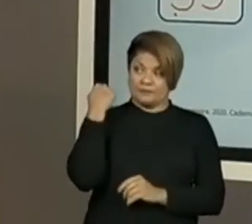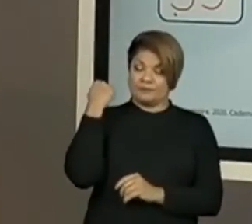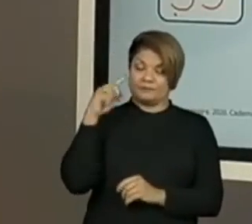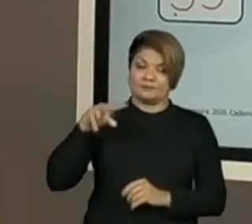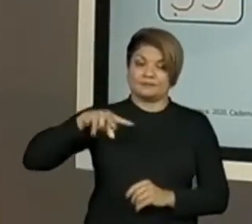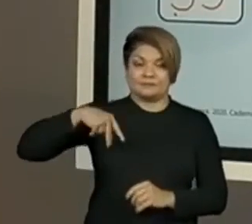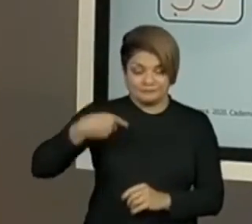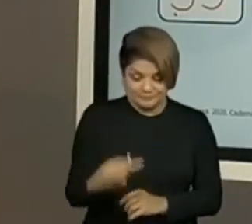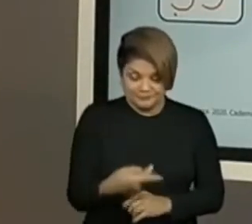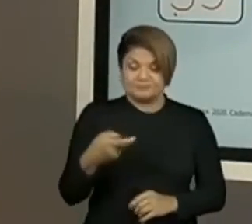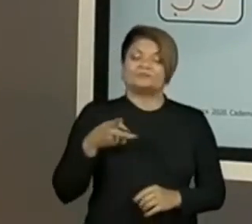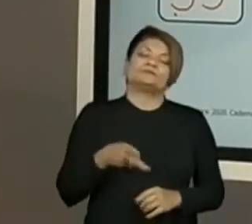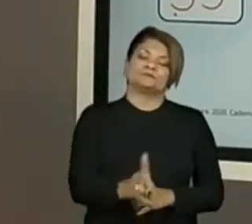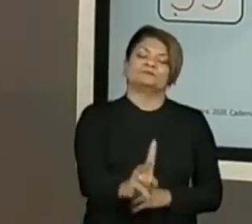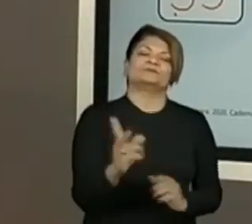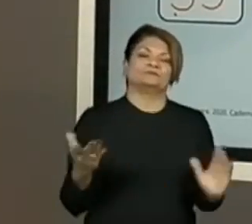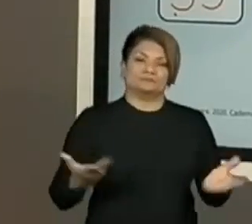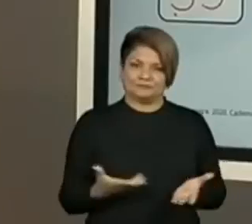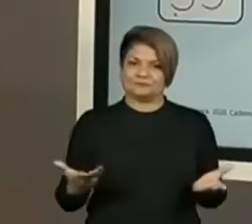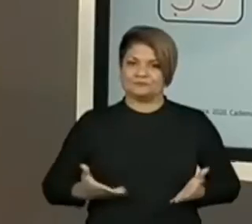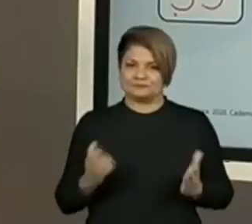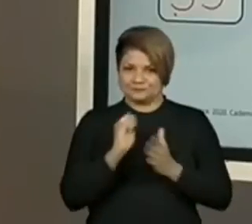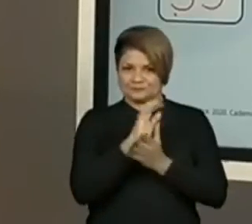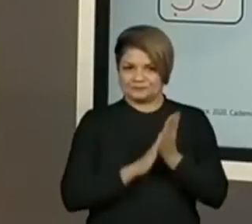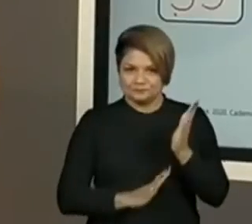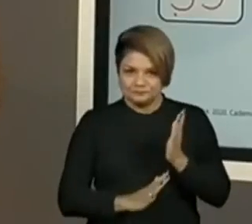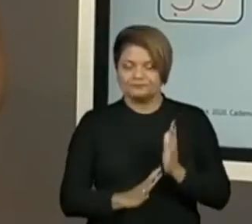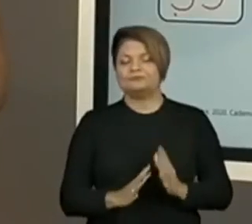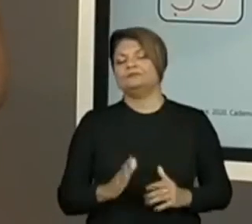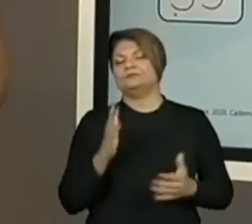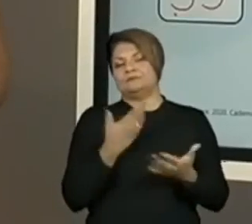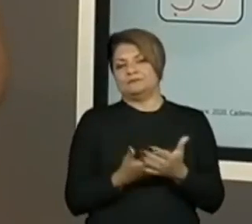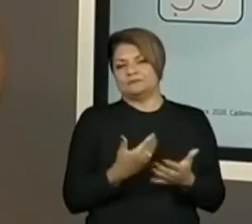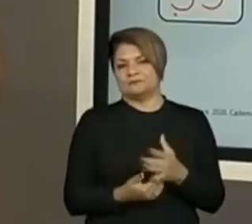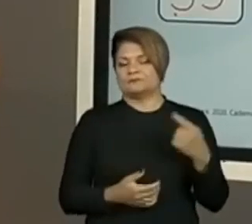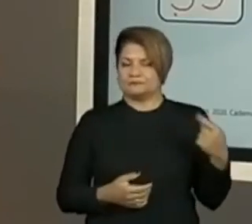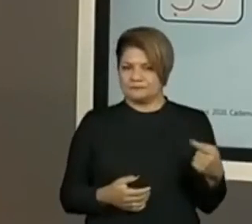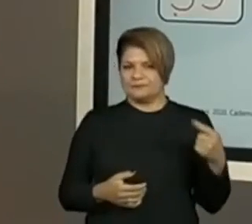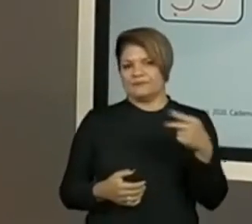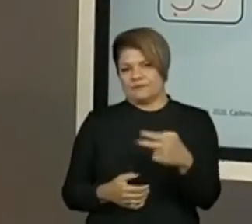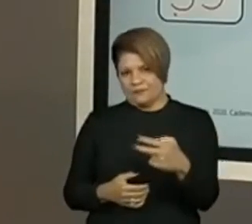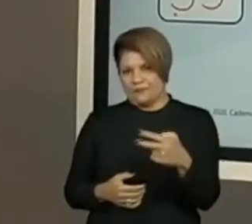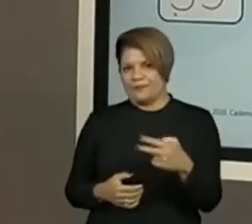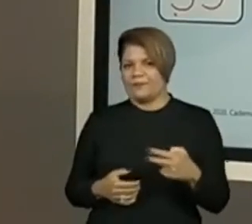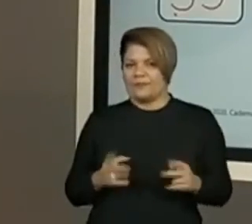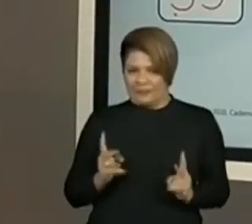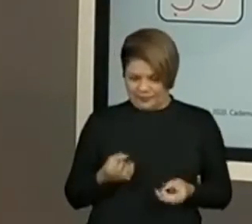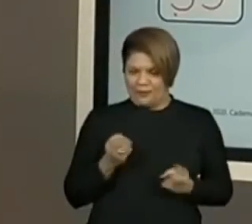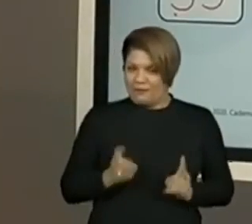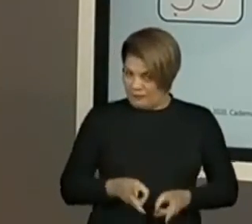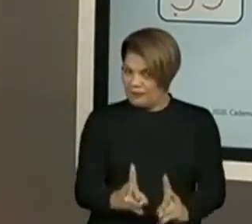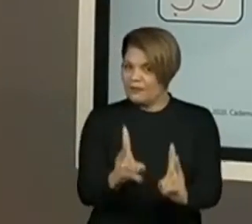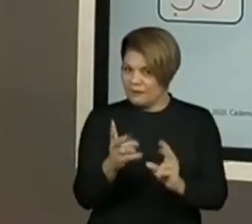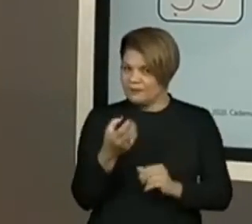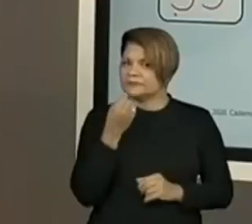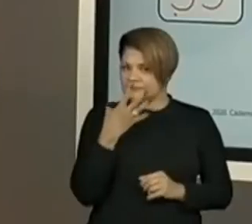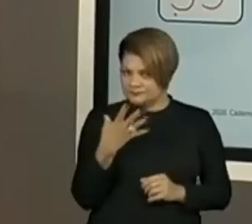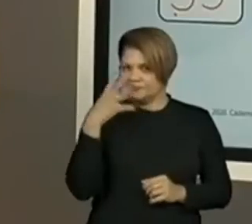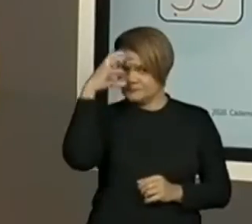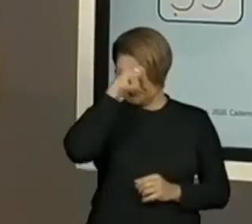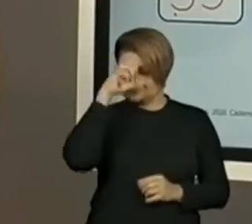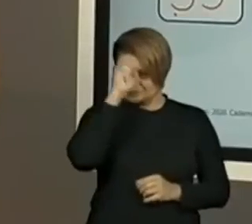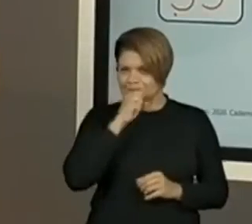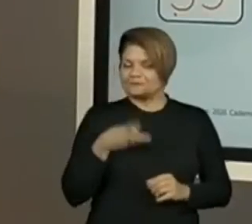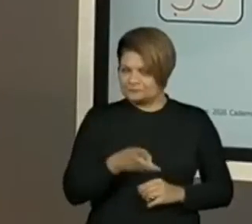dar continuidade nas atividades da aula 1 e da aula 2 do material do Aprender Sempre,